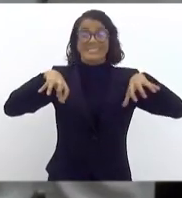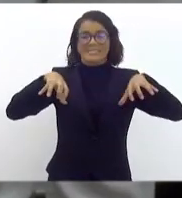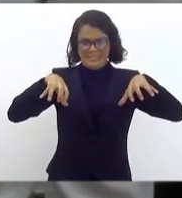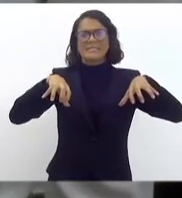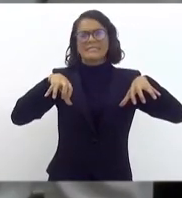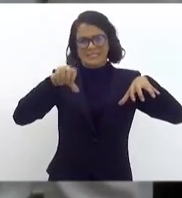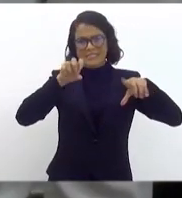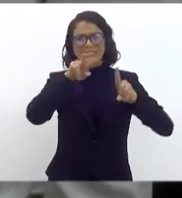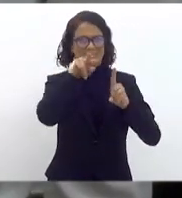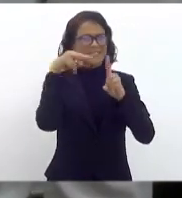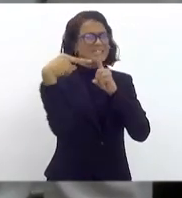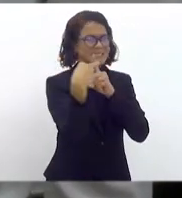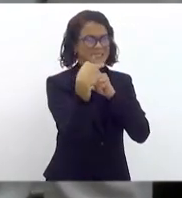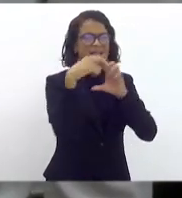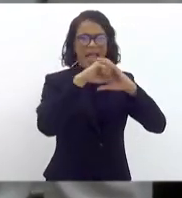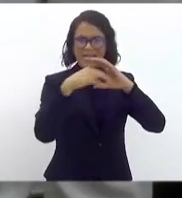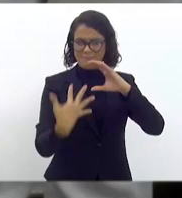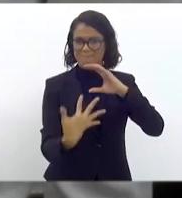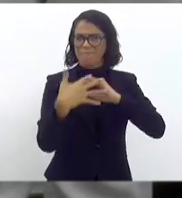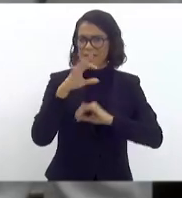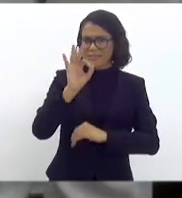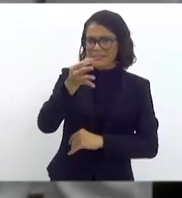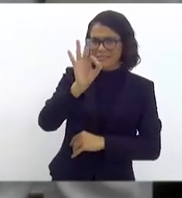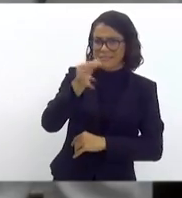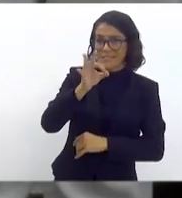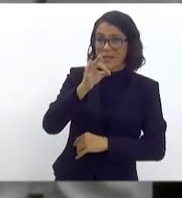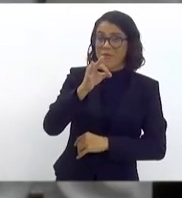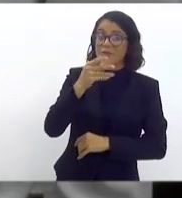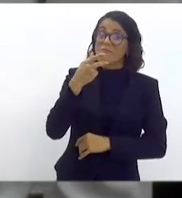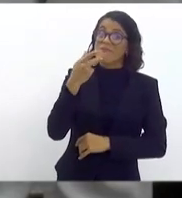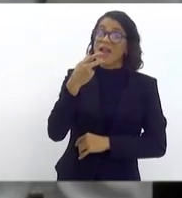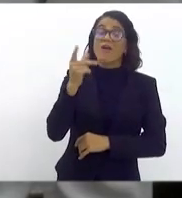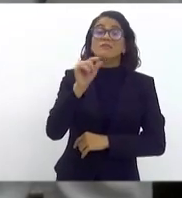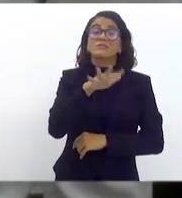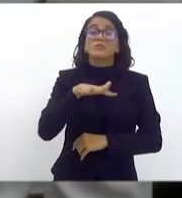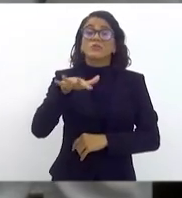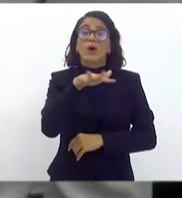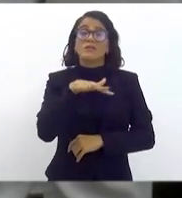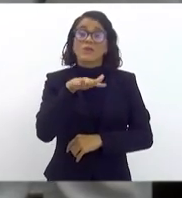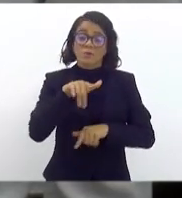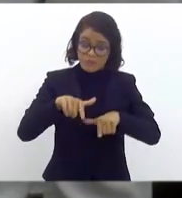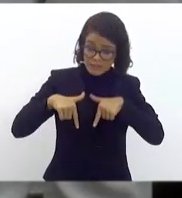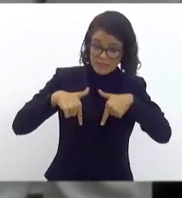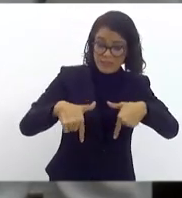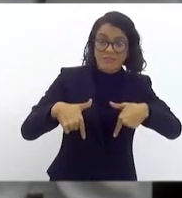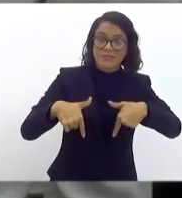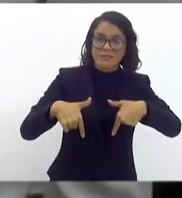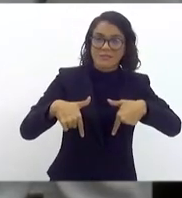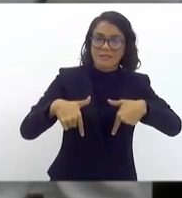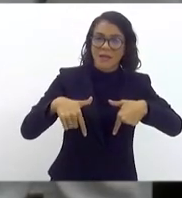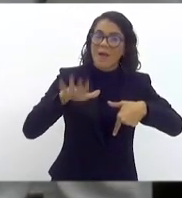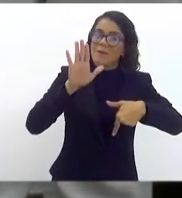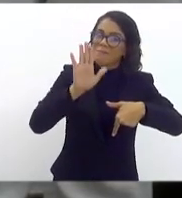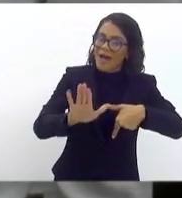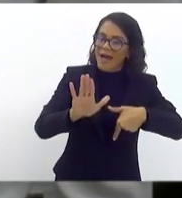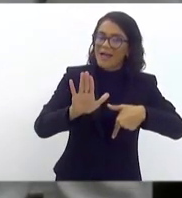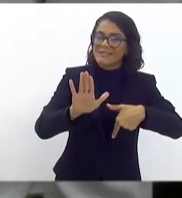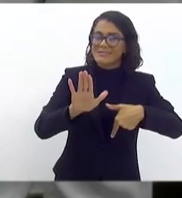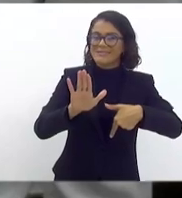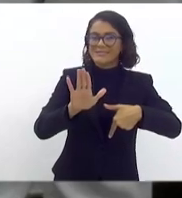Né? Não se confunde nos efeitos passivos da questão. Mas, quando tem uma